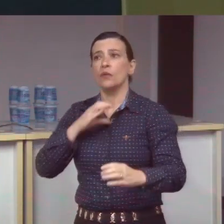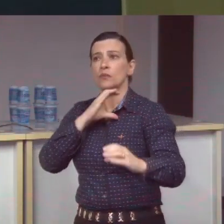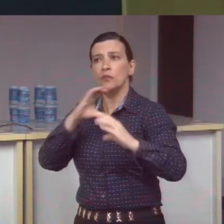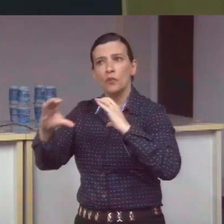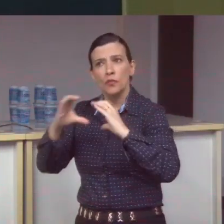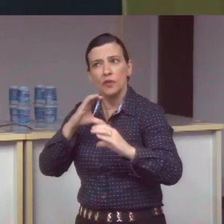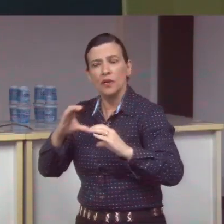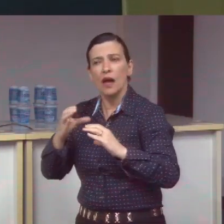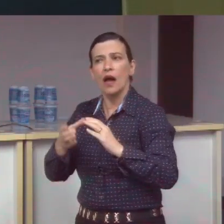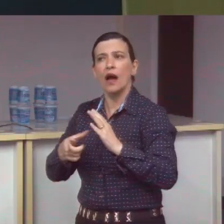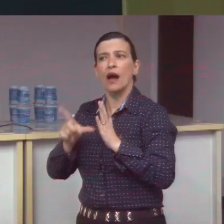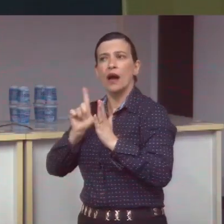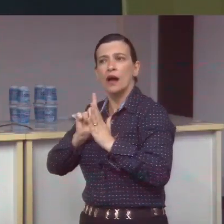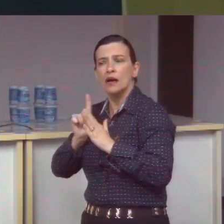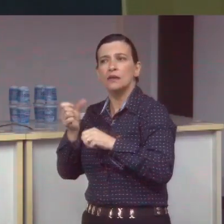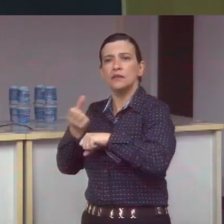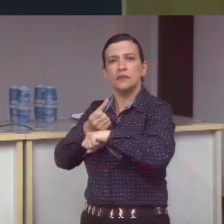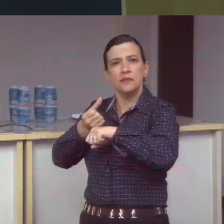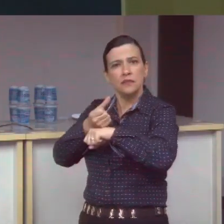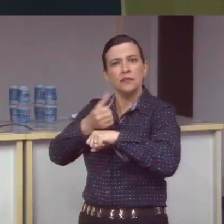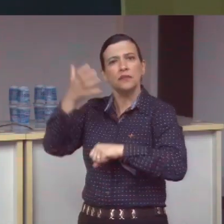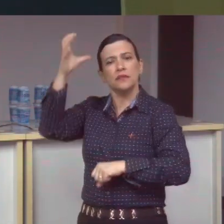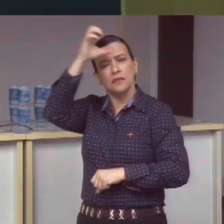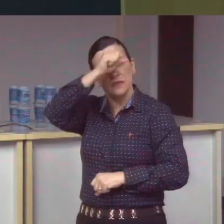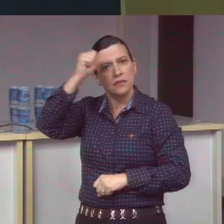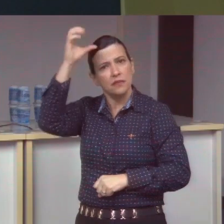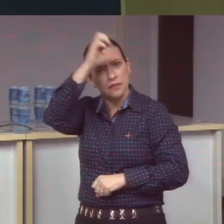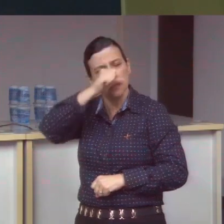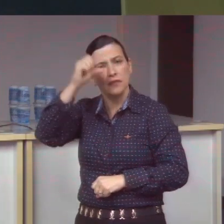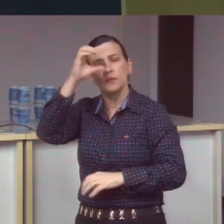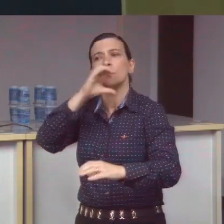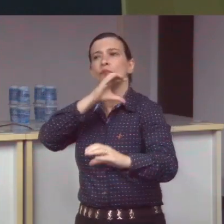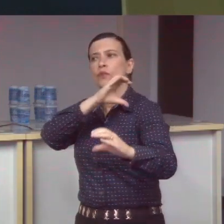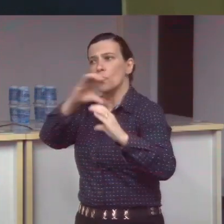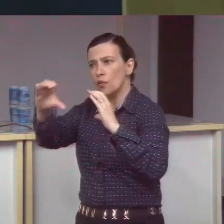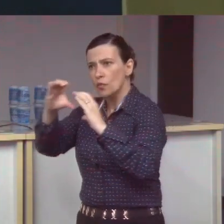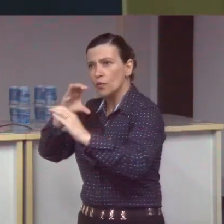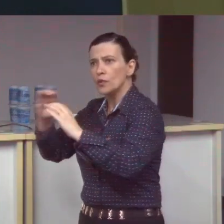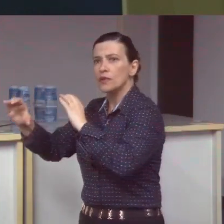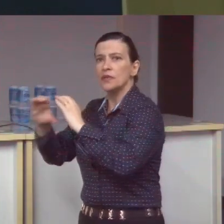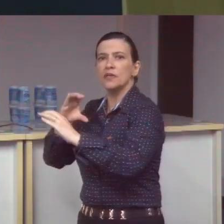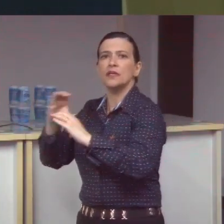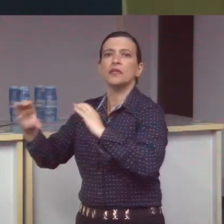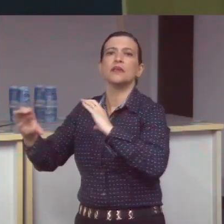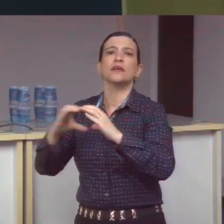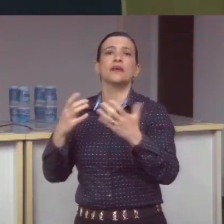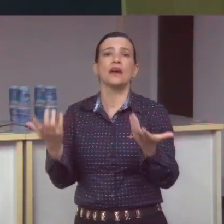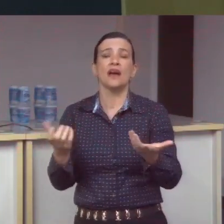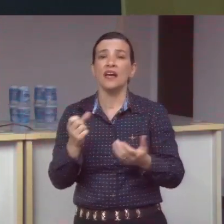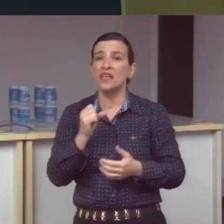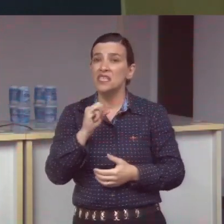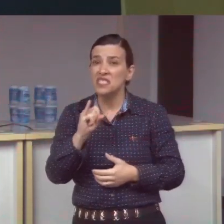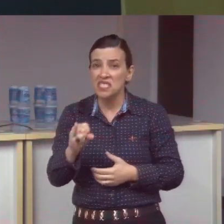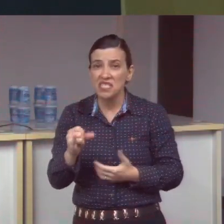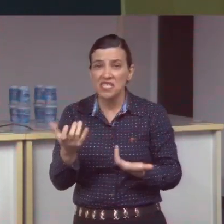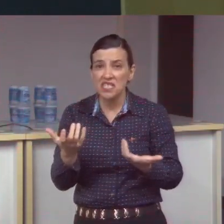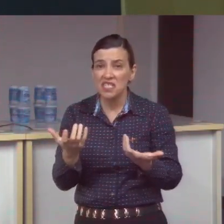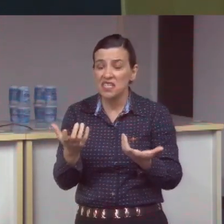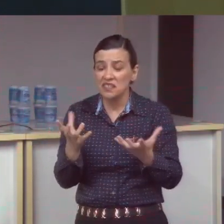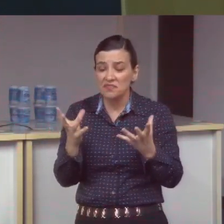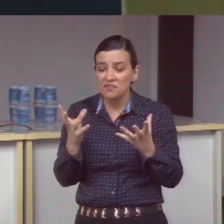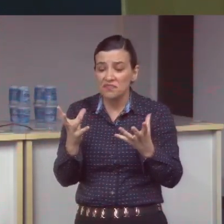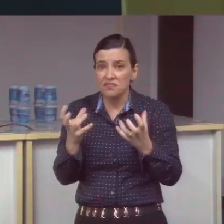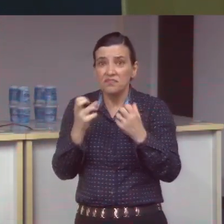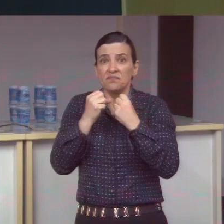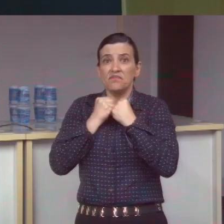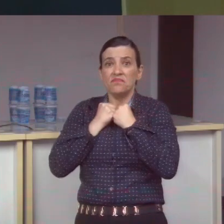sei fazer e o que pode ser interessante. Senão, não é uma gestão integral. Senão, eu vou fracionar e aí nós vamos encontrar